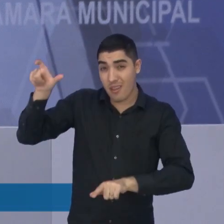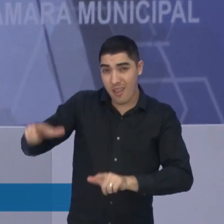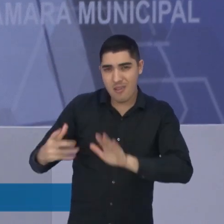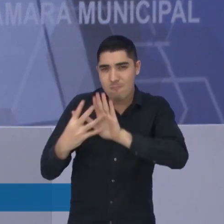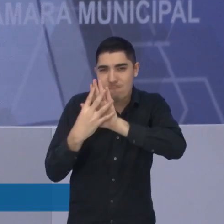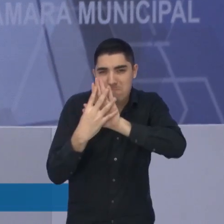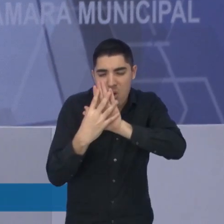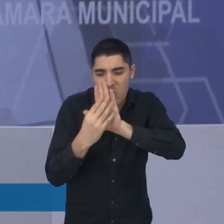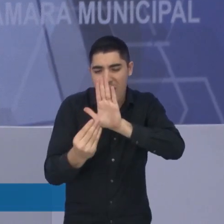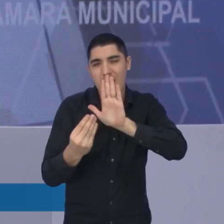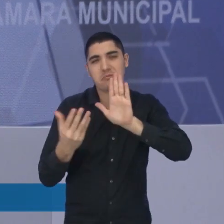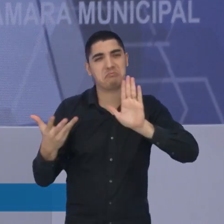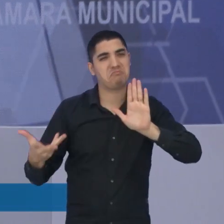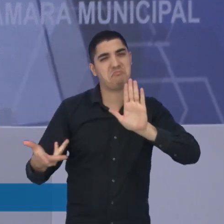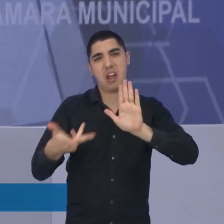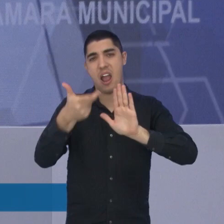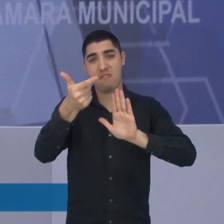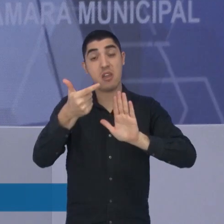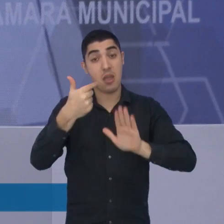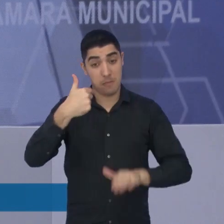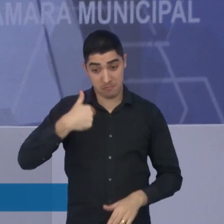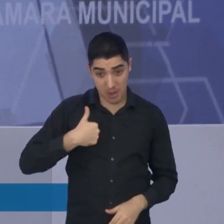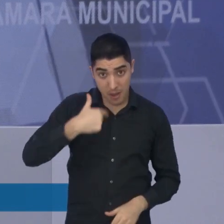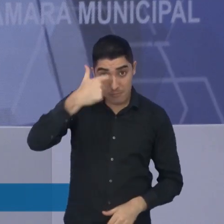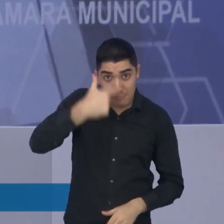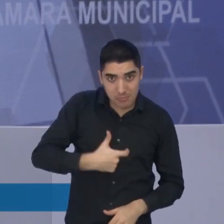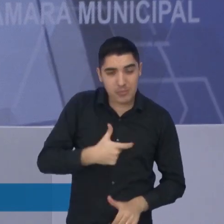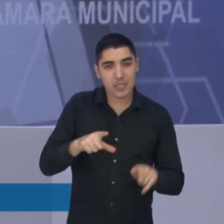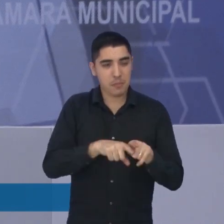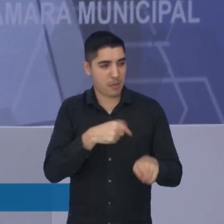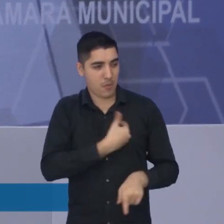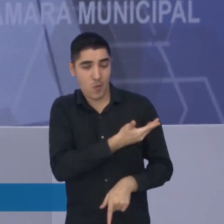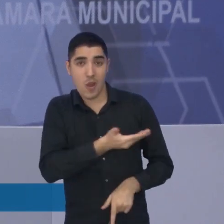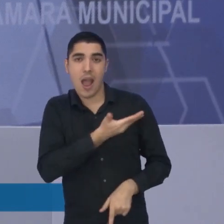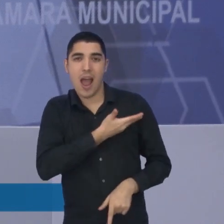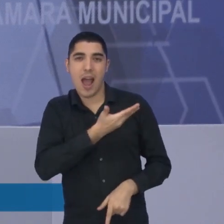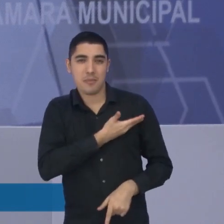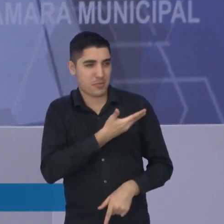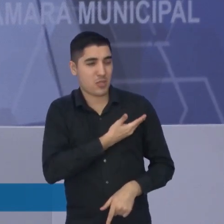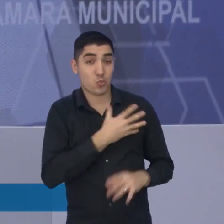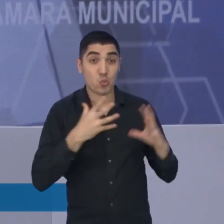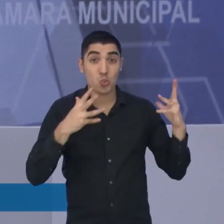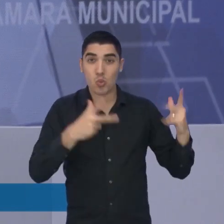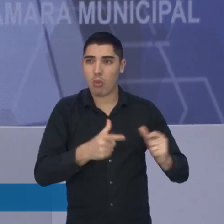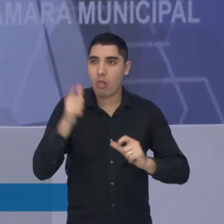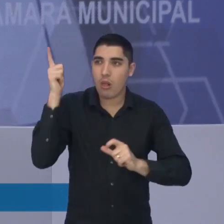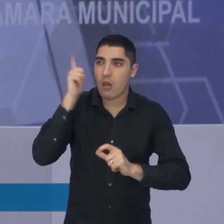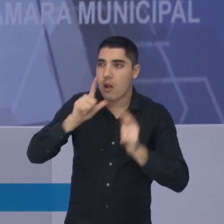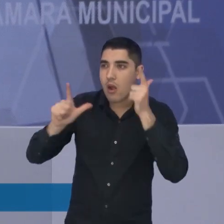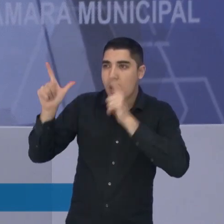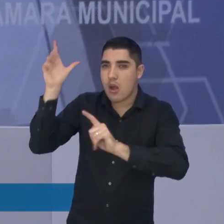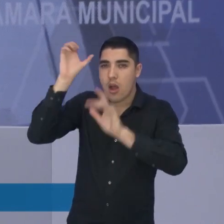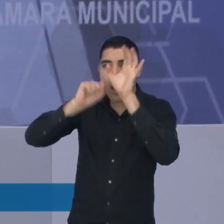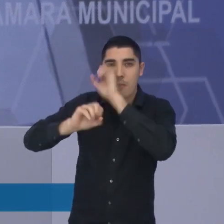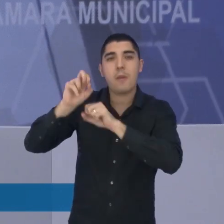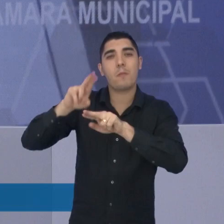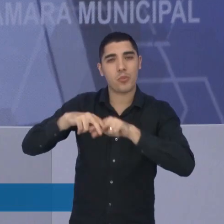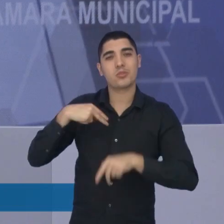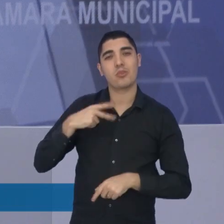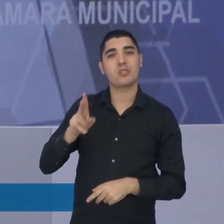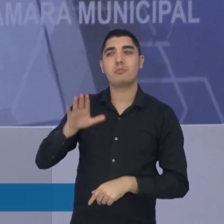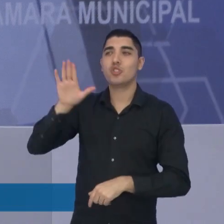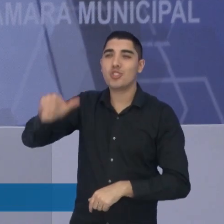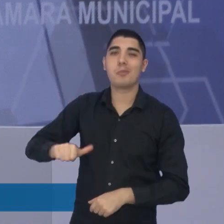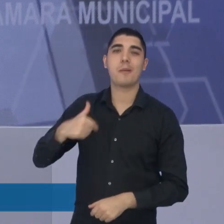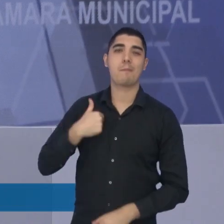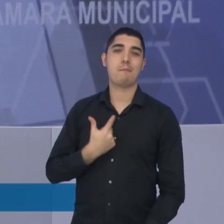transmitia para os colegas, e eu diria que eu aprendi muito, por isso que eu sempre chamava de meu irmão